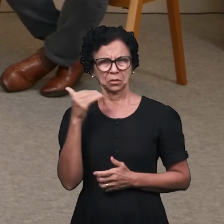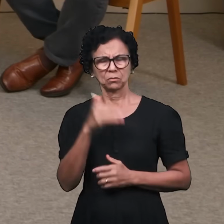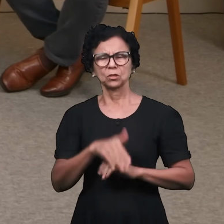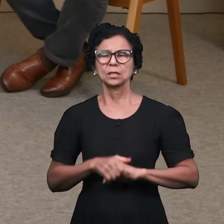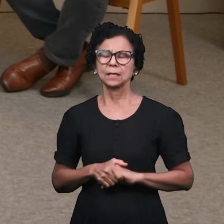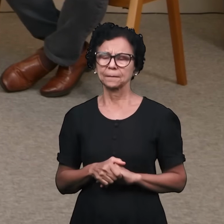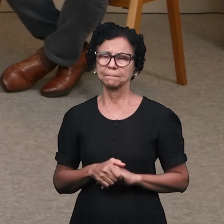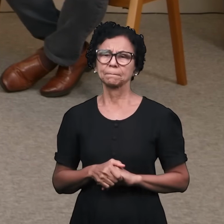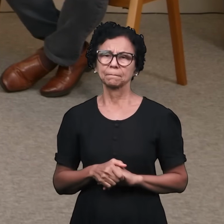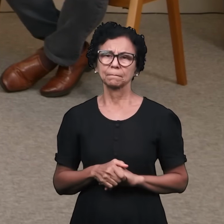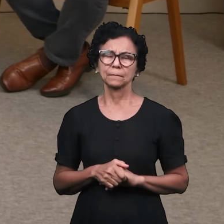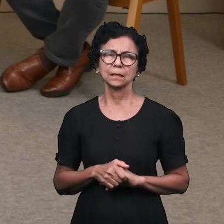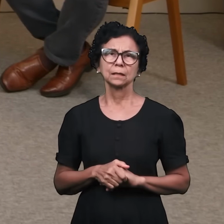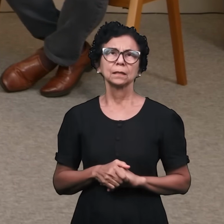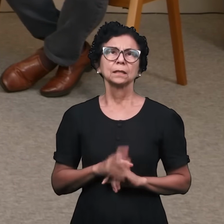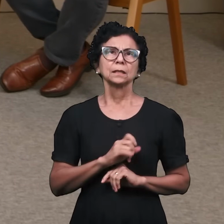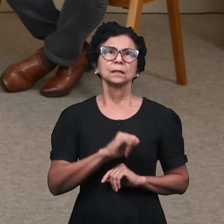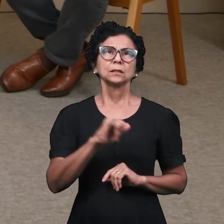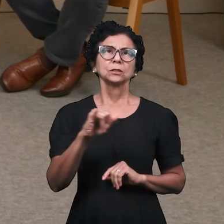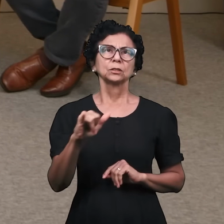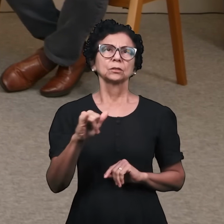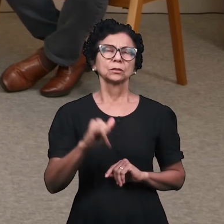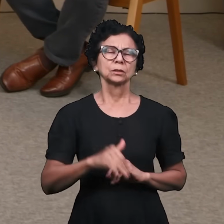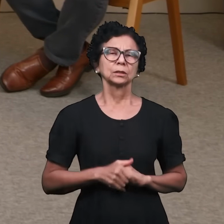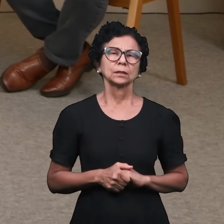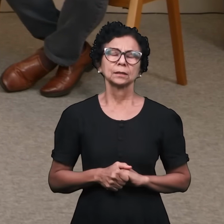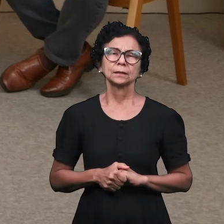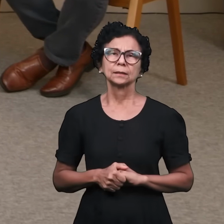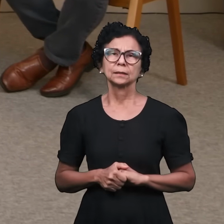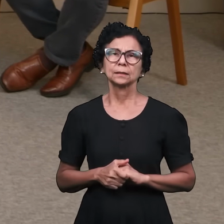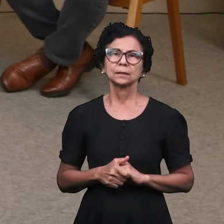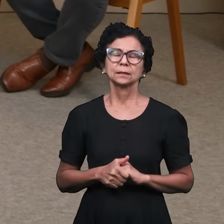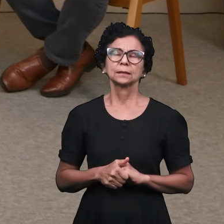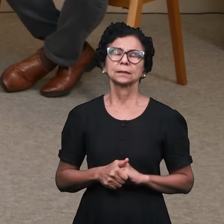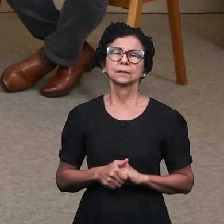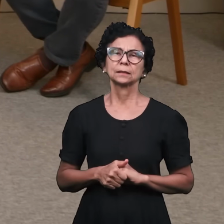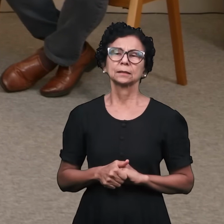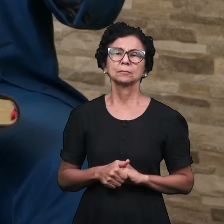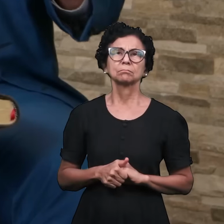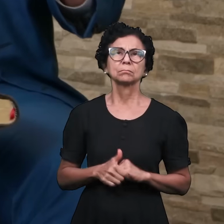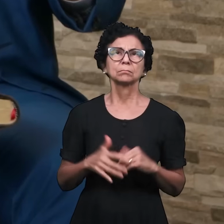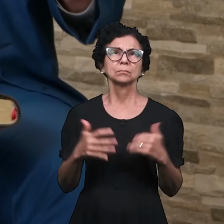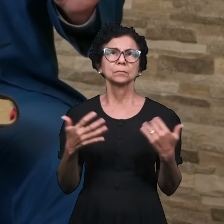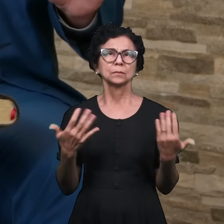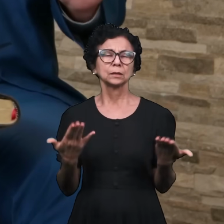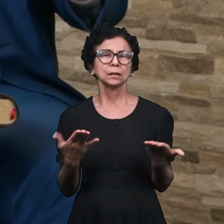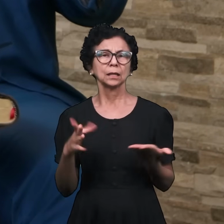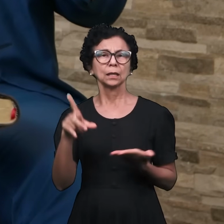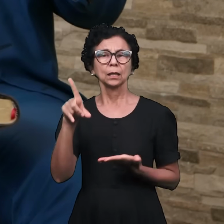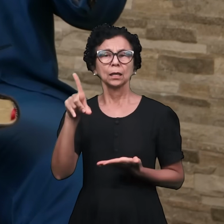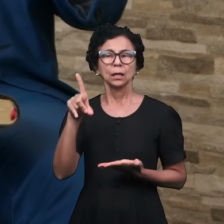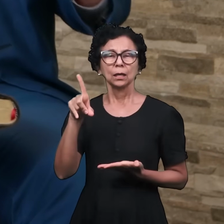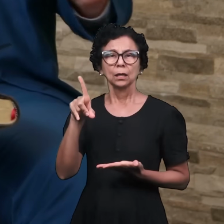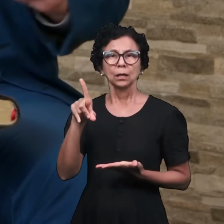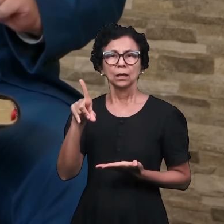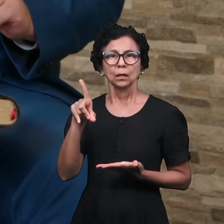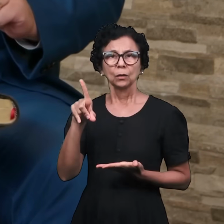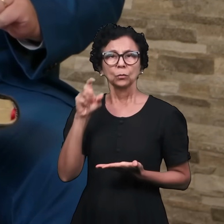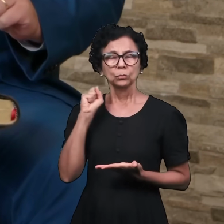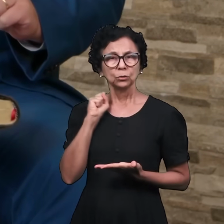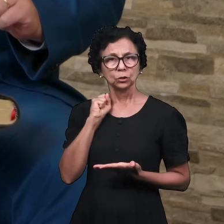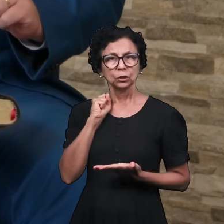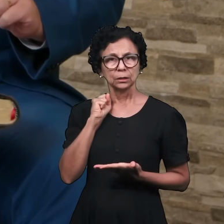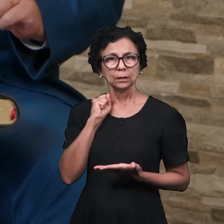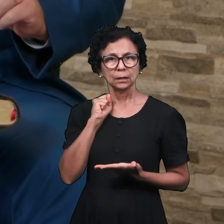muitas vezes, ali há presos com nomes bíblicos, que um dia, como criança, foram levados pelos pais na